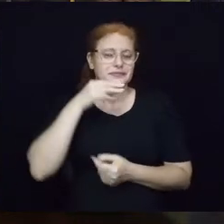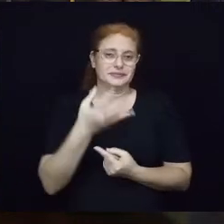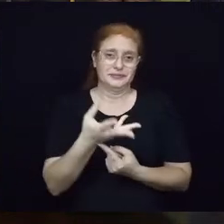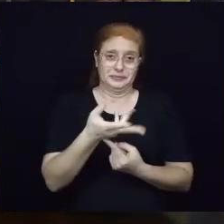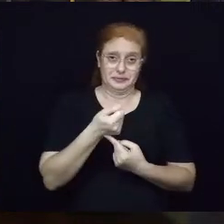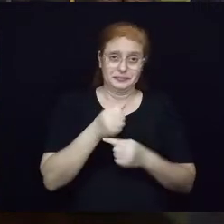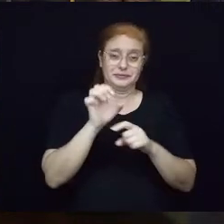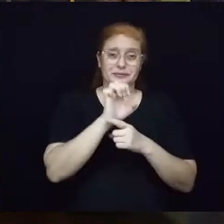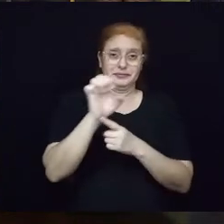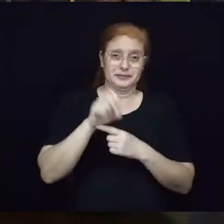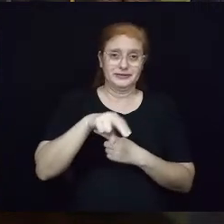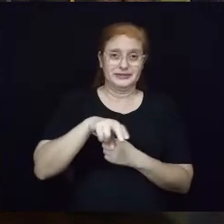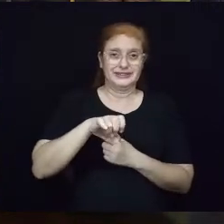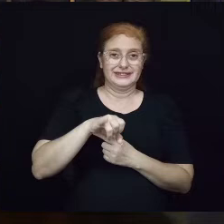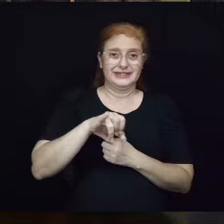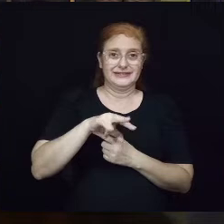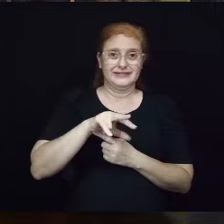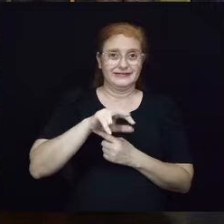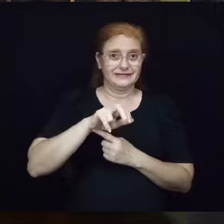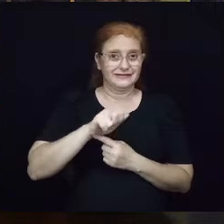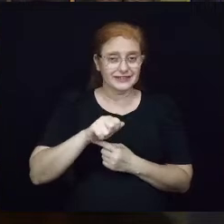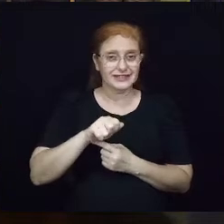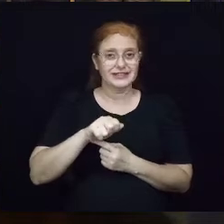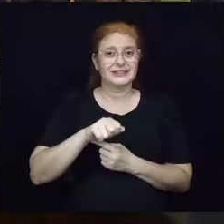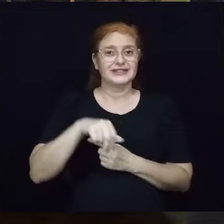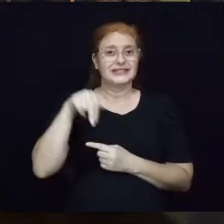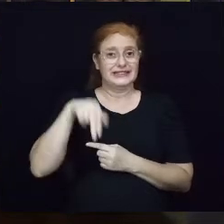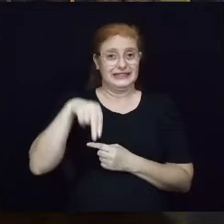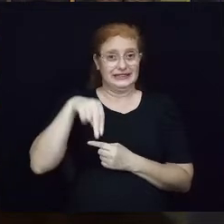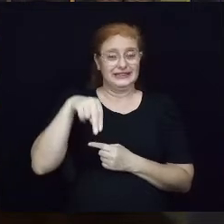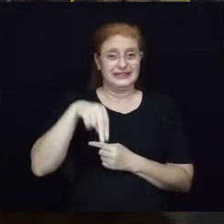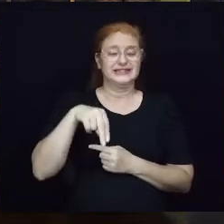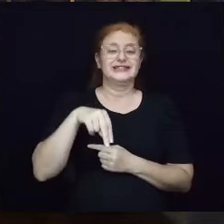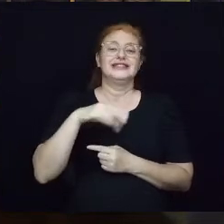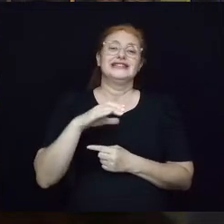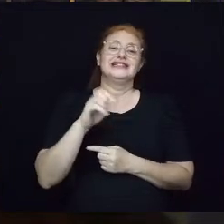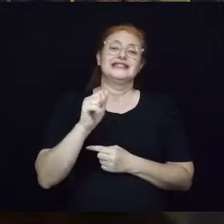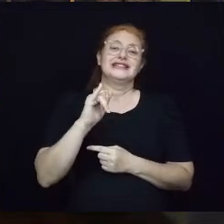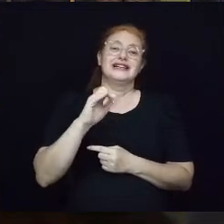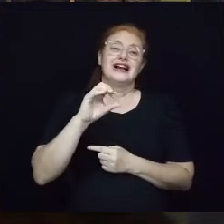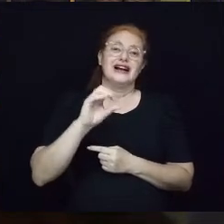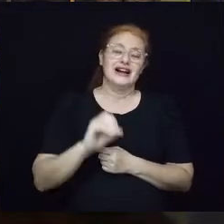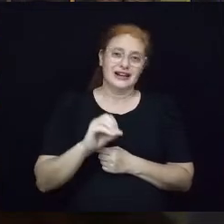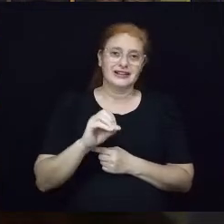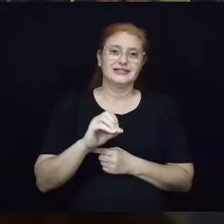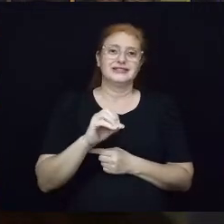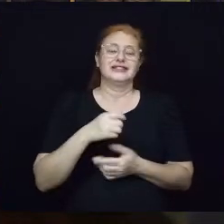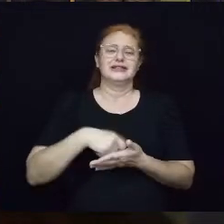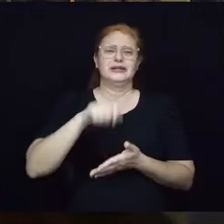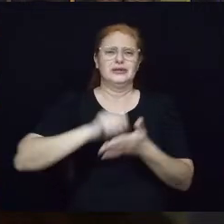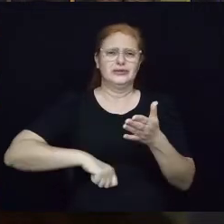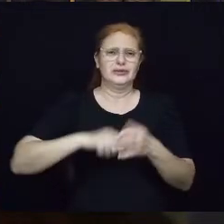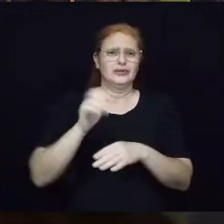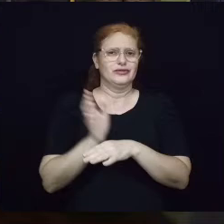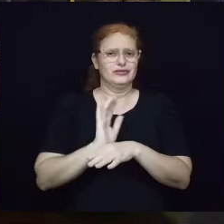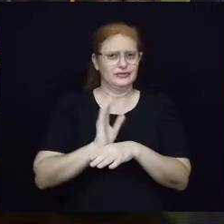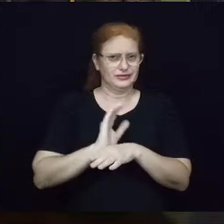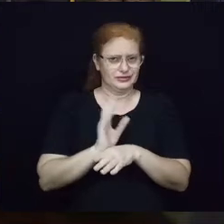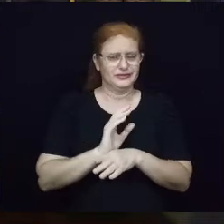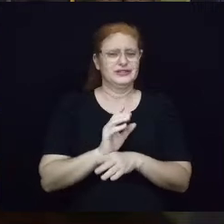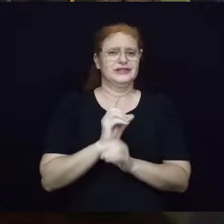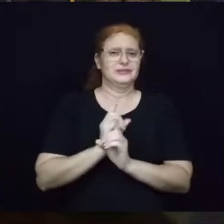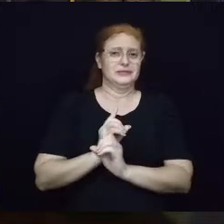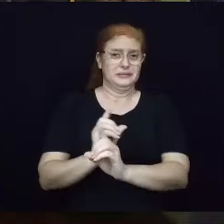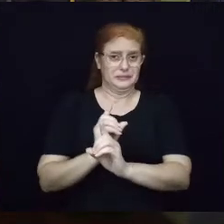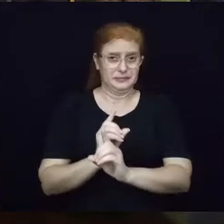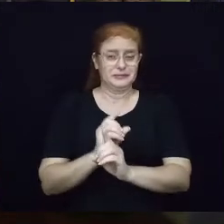exposição, Neiva Bons, curadora, e Caio Amon, né, autor do vídeo que acompanha a exposição, do